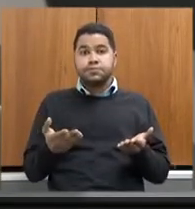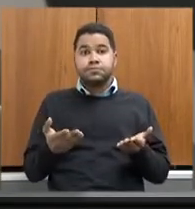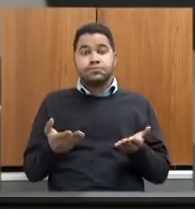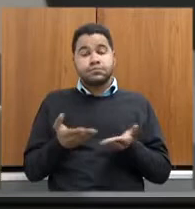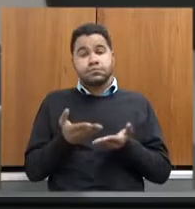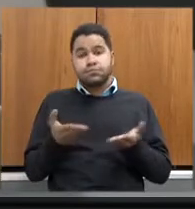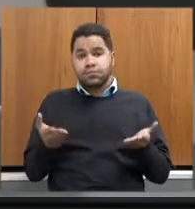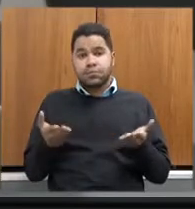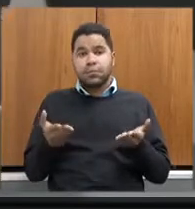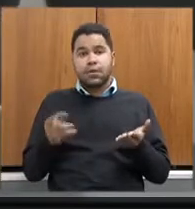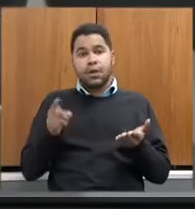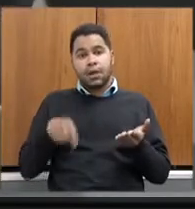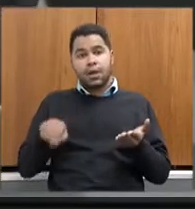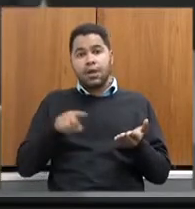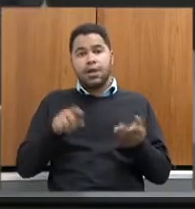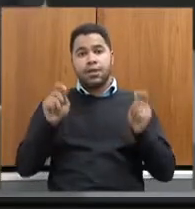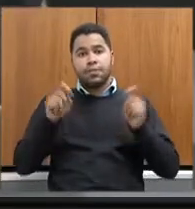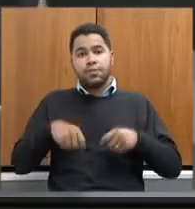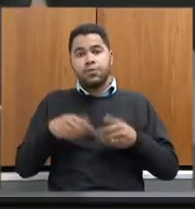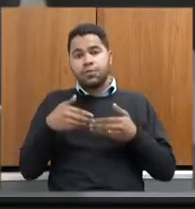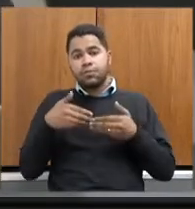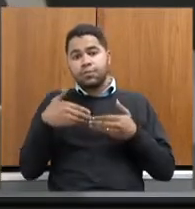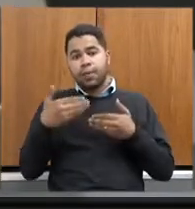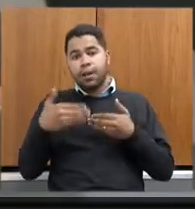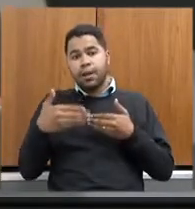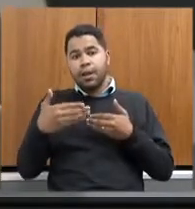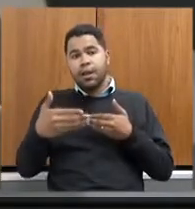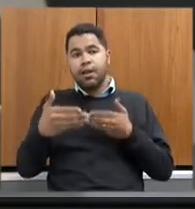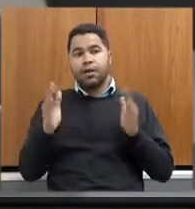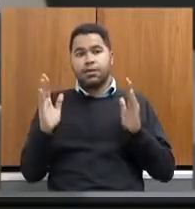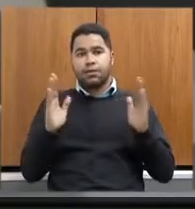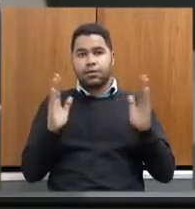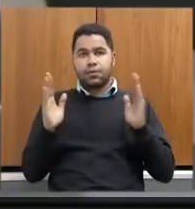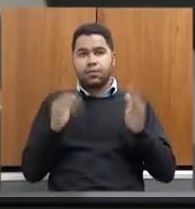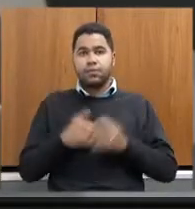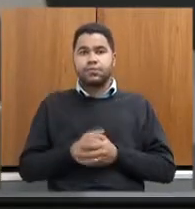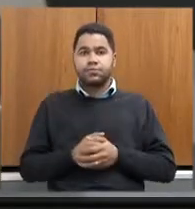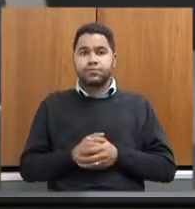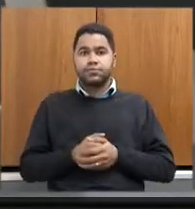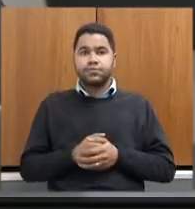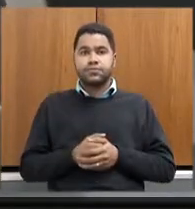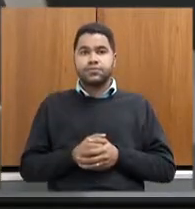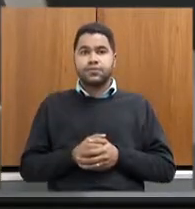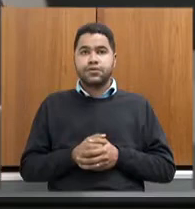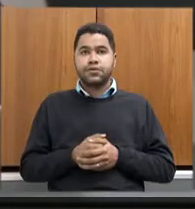as as matérias possíveis de tramitação nessa fase portanto